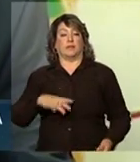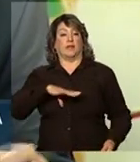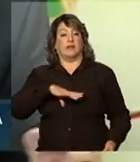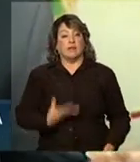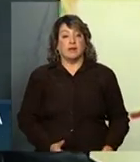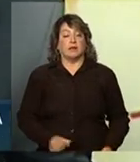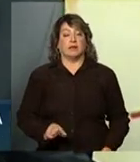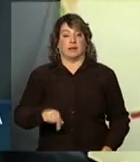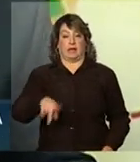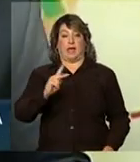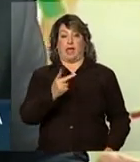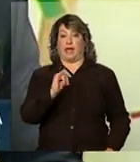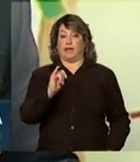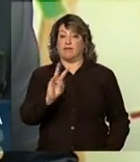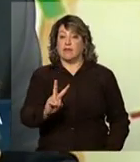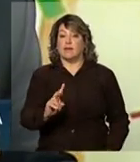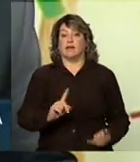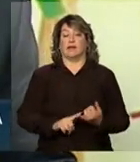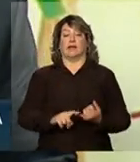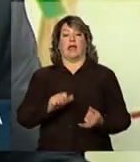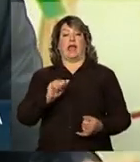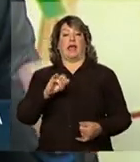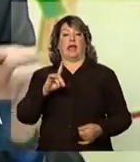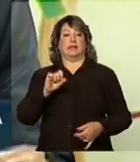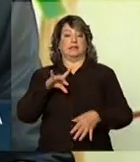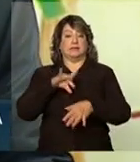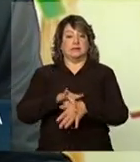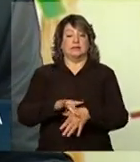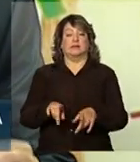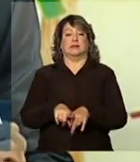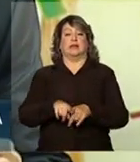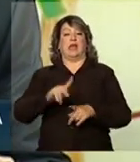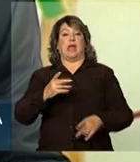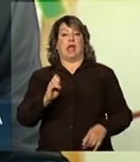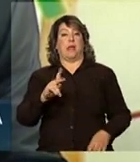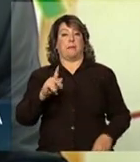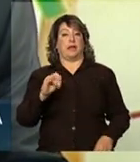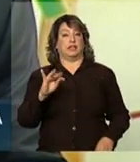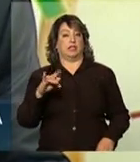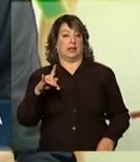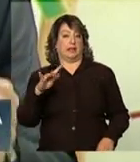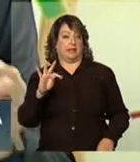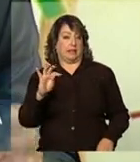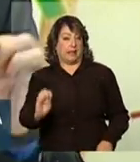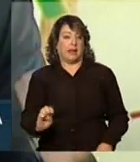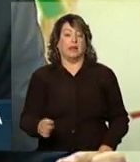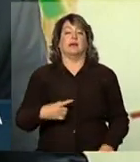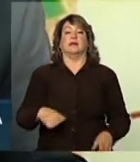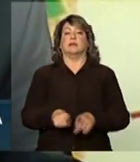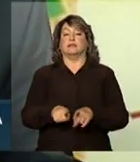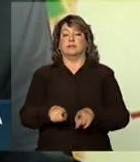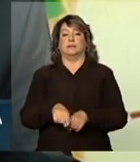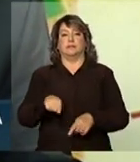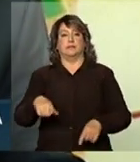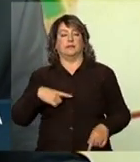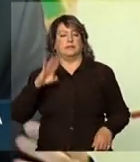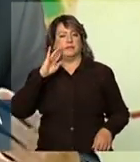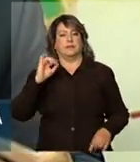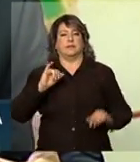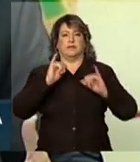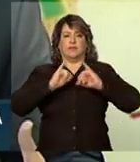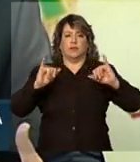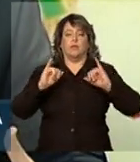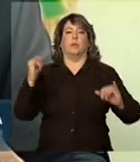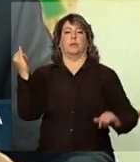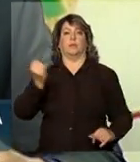enfrentar o HIV, a AIDS, assim como as hepatites, é fundamental que a população tenha a clareza do seu papel, né?